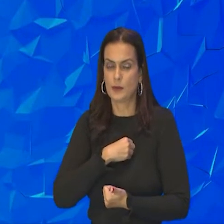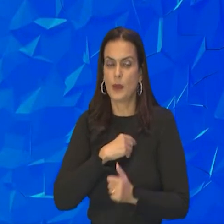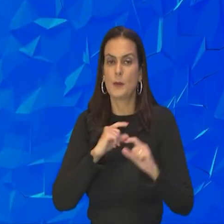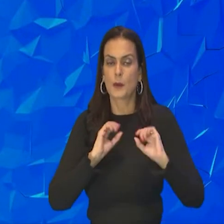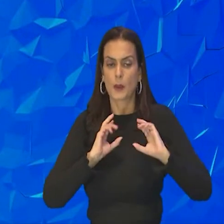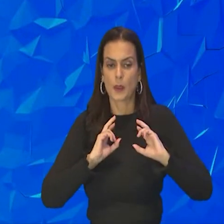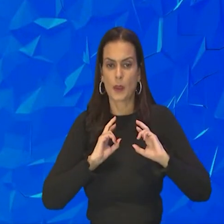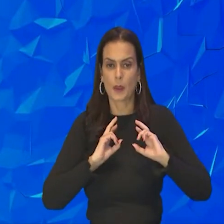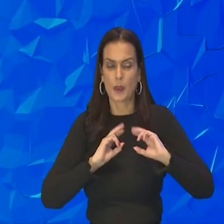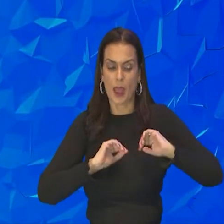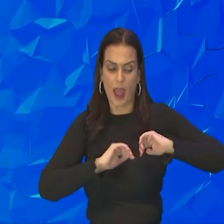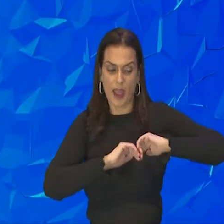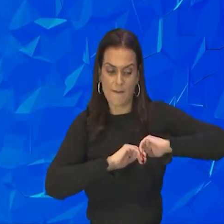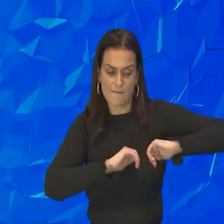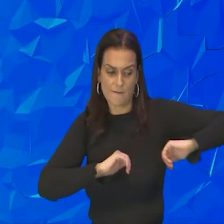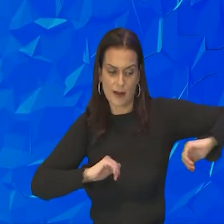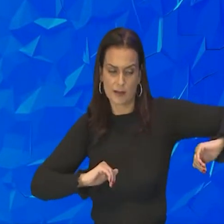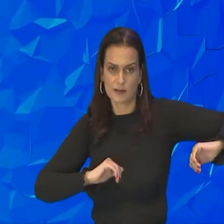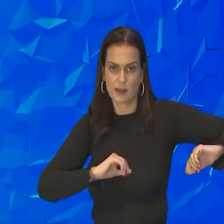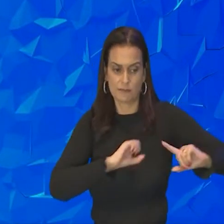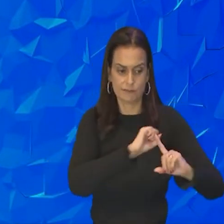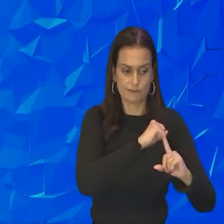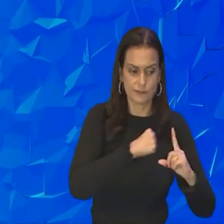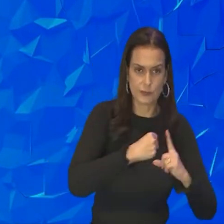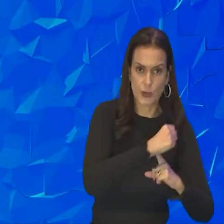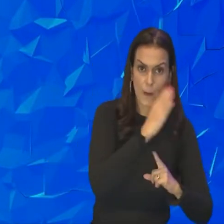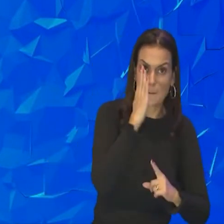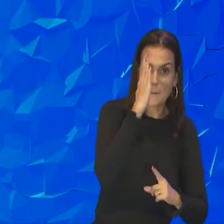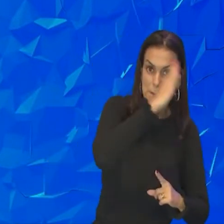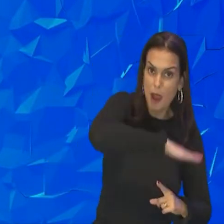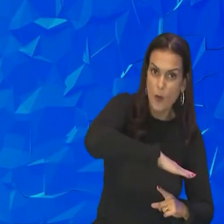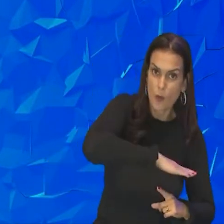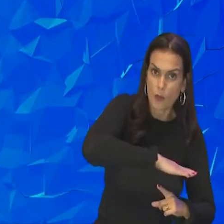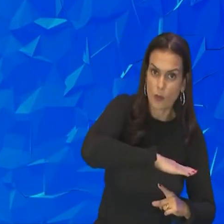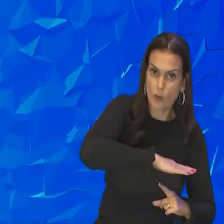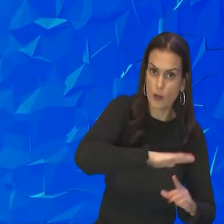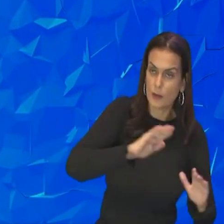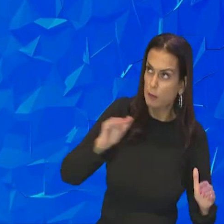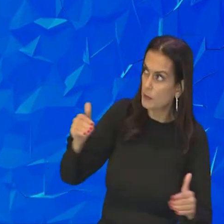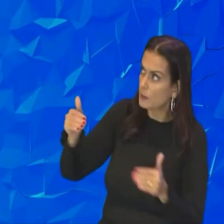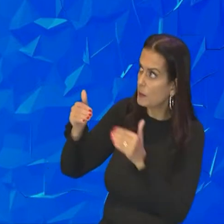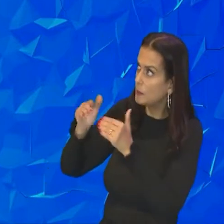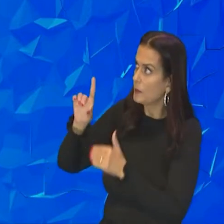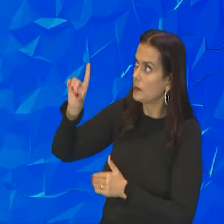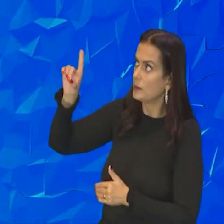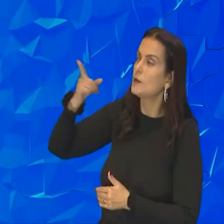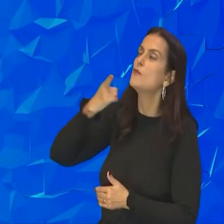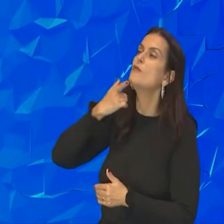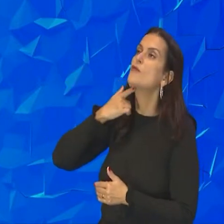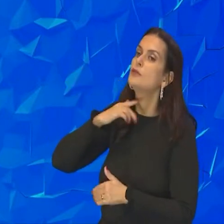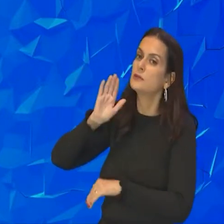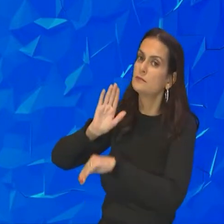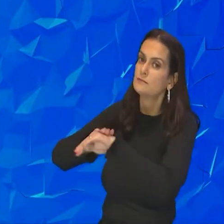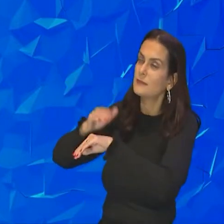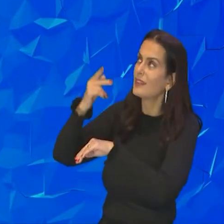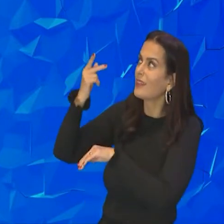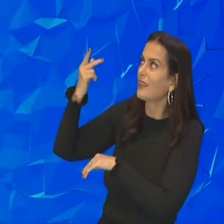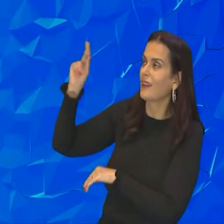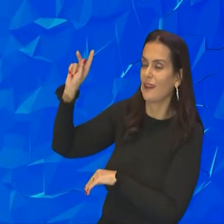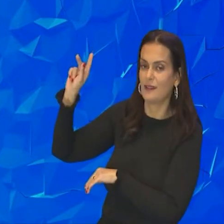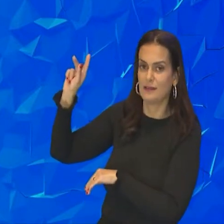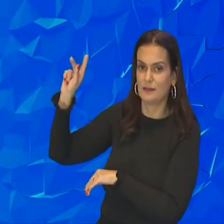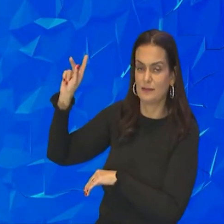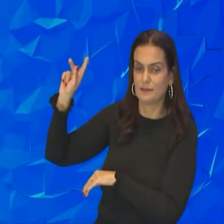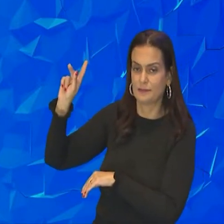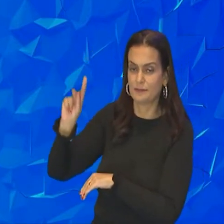desarraigar deste mundo perverso, segundo a vontade de Deus e Pai. Eu vou ler